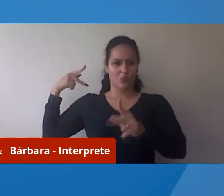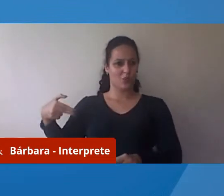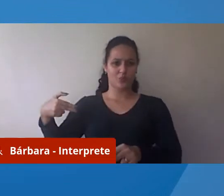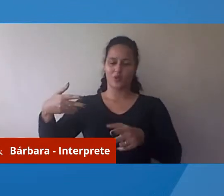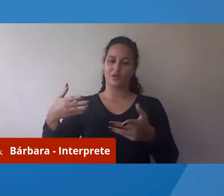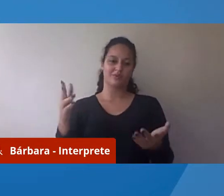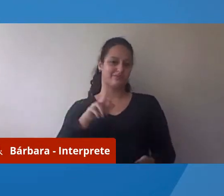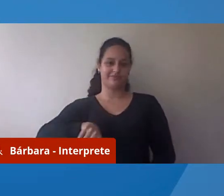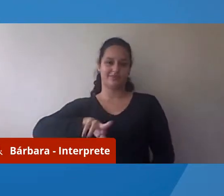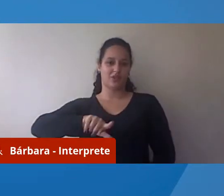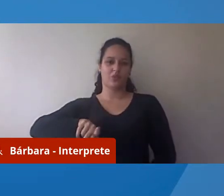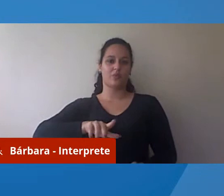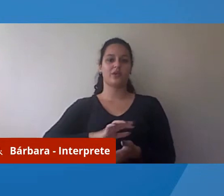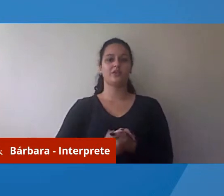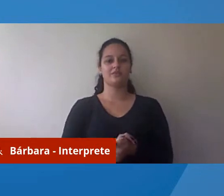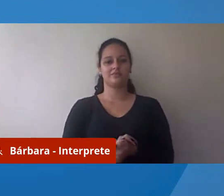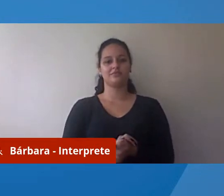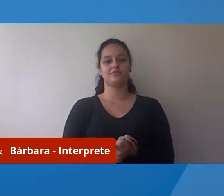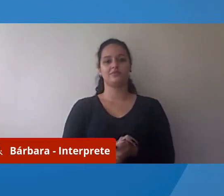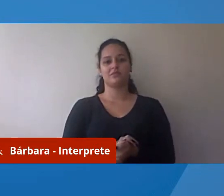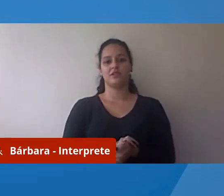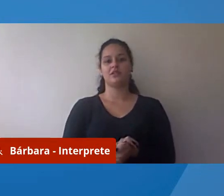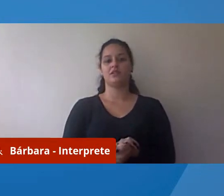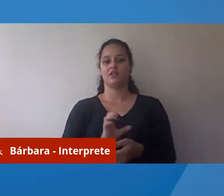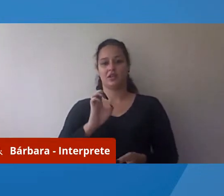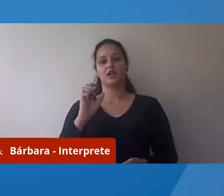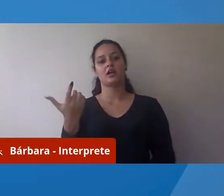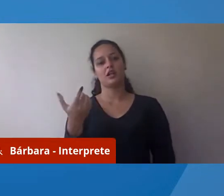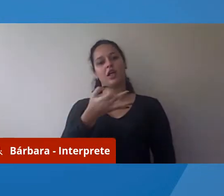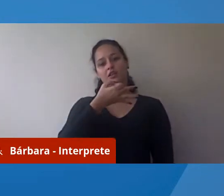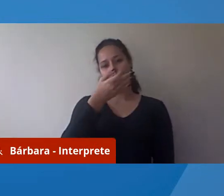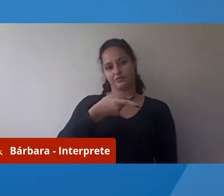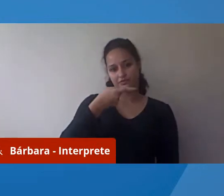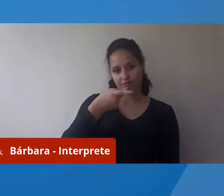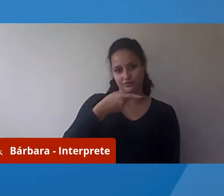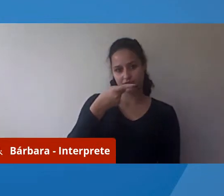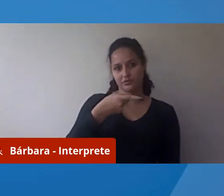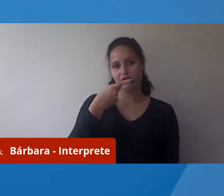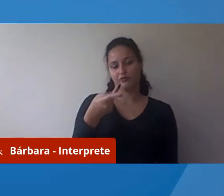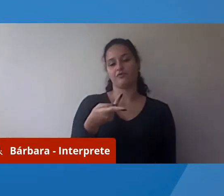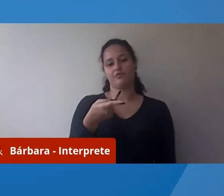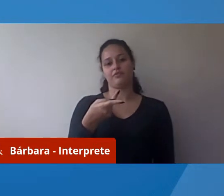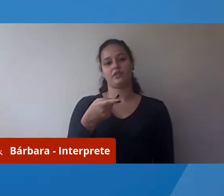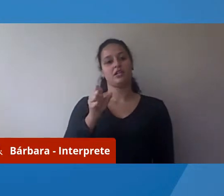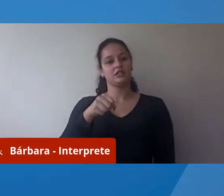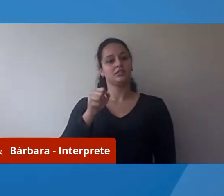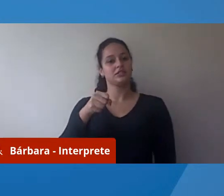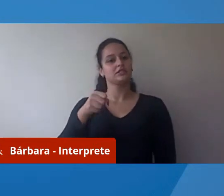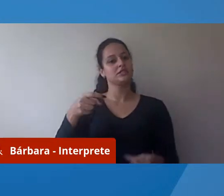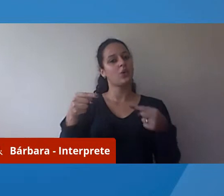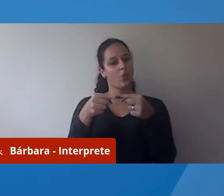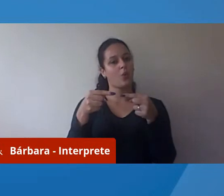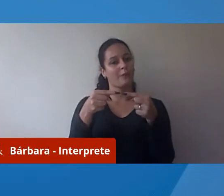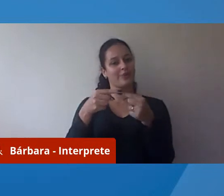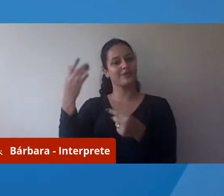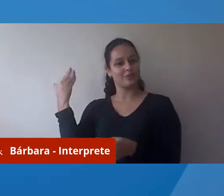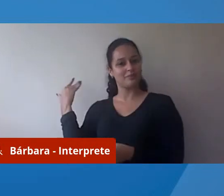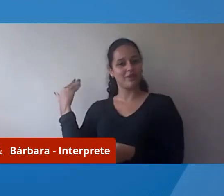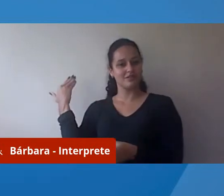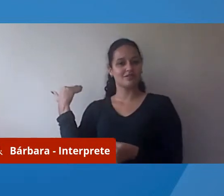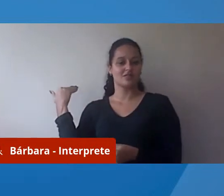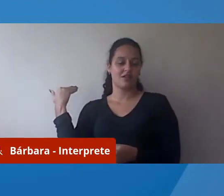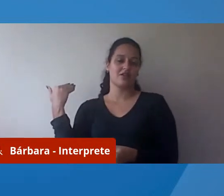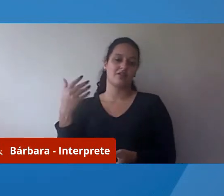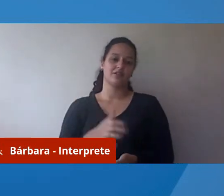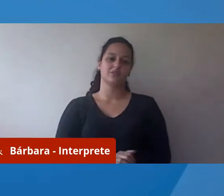anos 30. Embora o discurso dele retoma temas dessas tendências fascistas do passado, mas não é uma